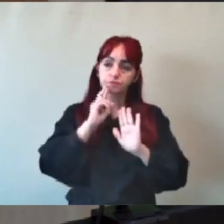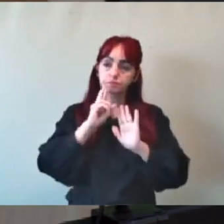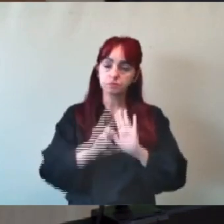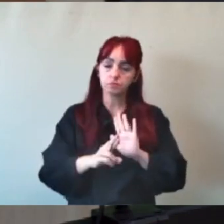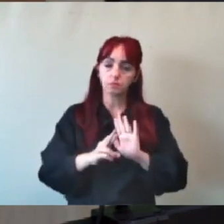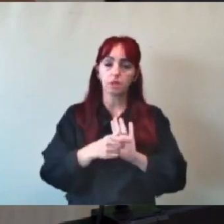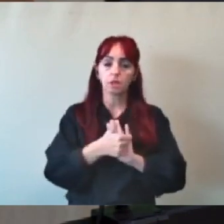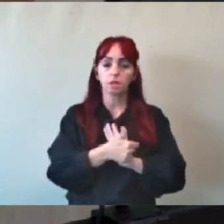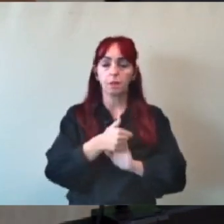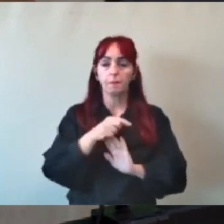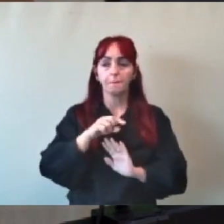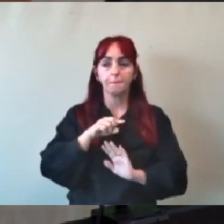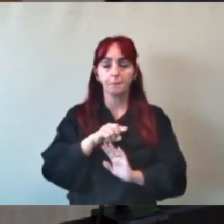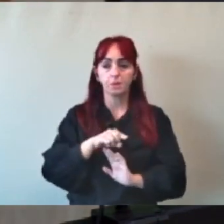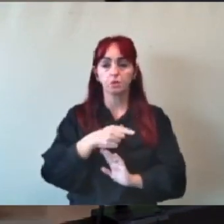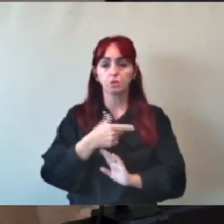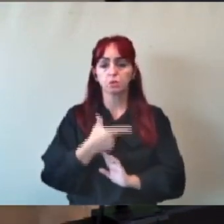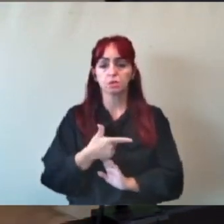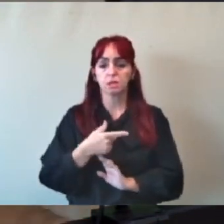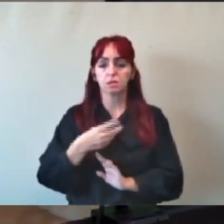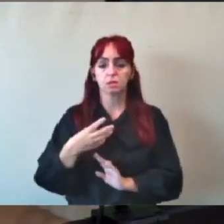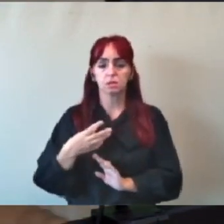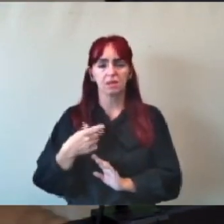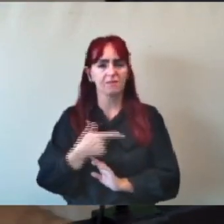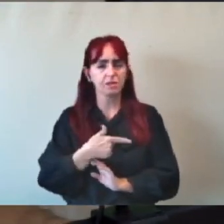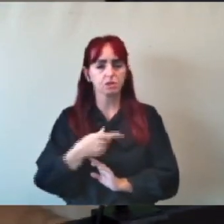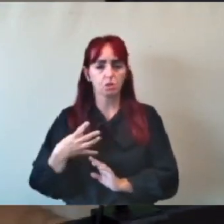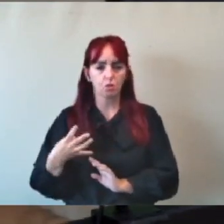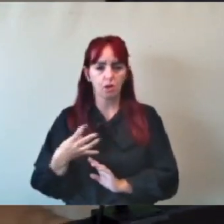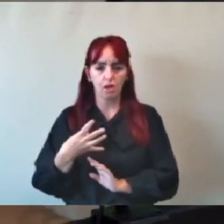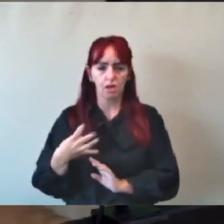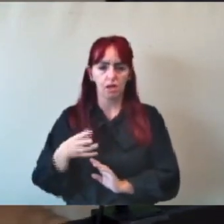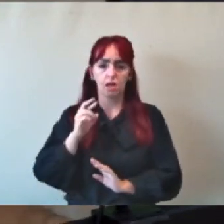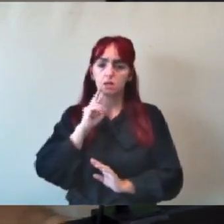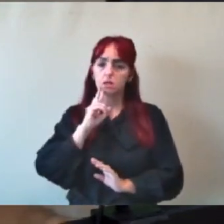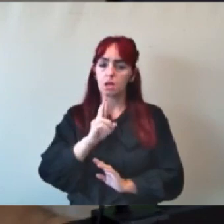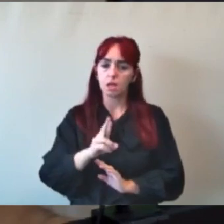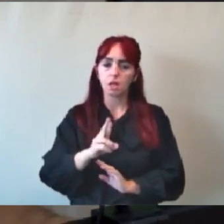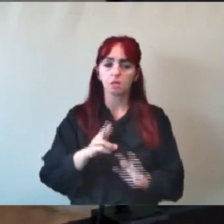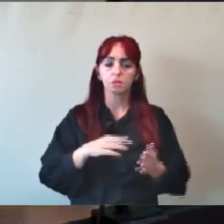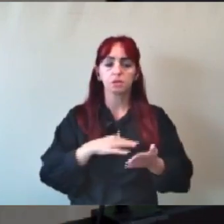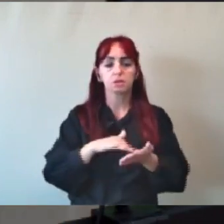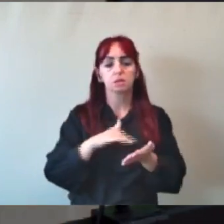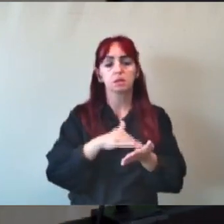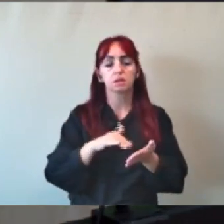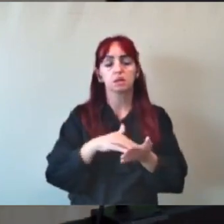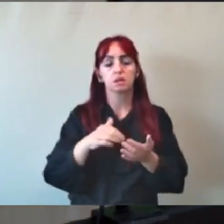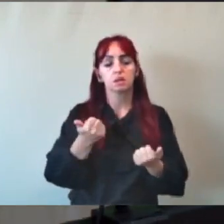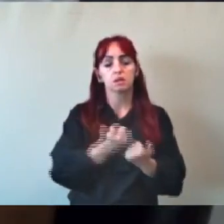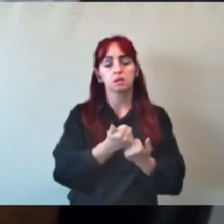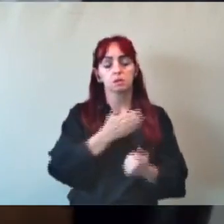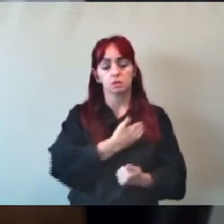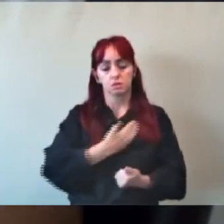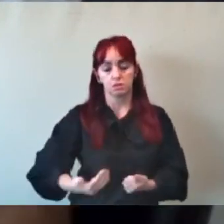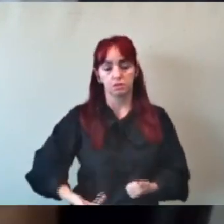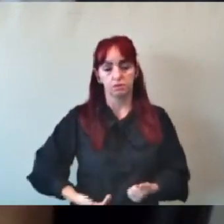1224/2023. A resposta foi enviada para o secretário municipal adjunto de governo. Está disponível no portal da Câmara